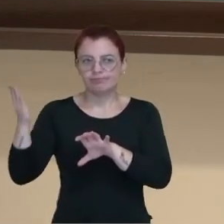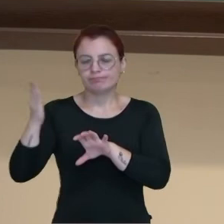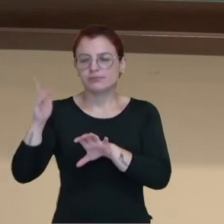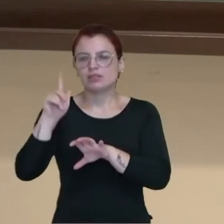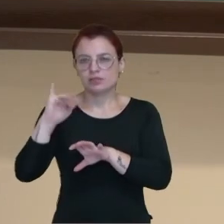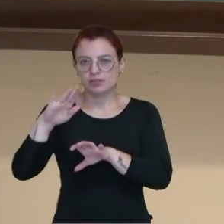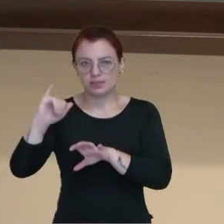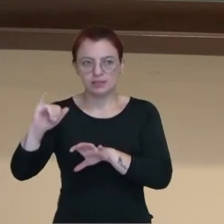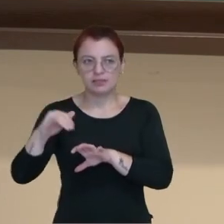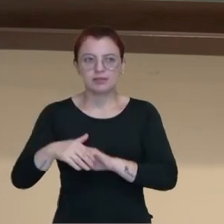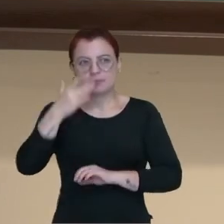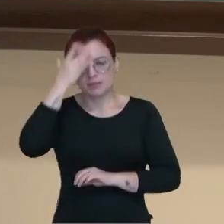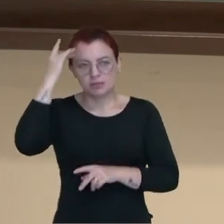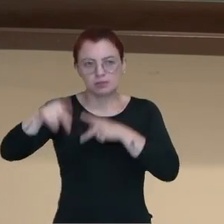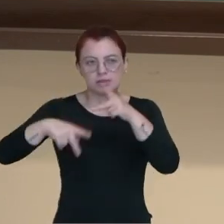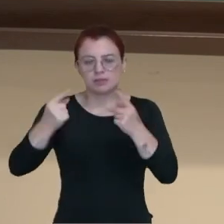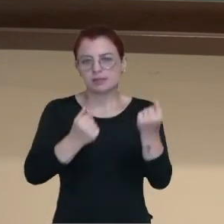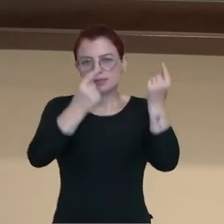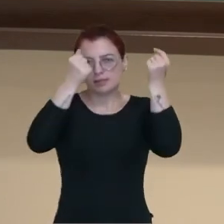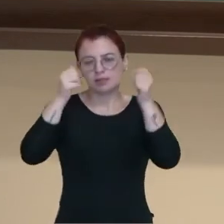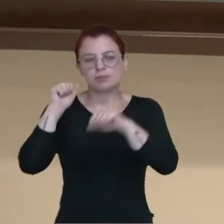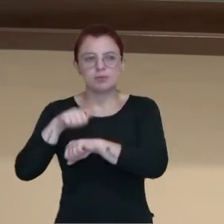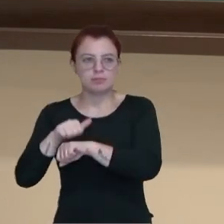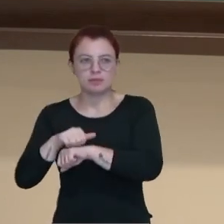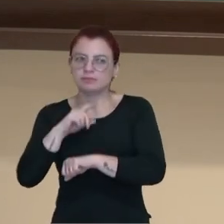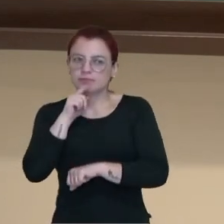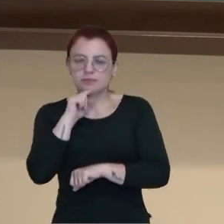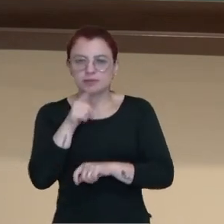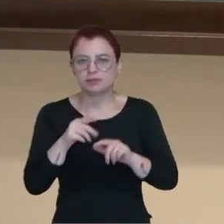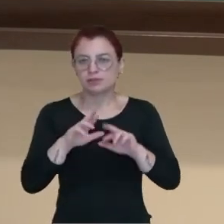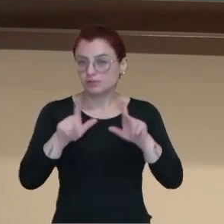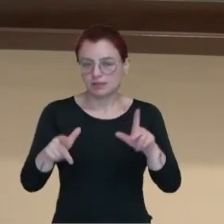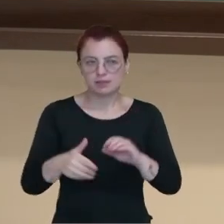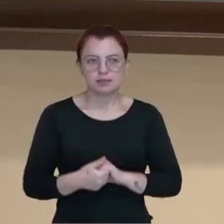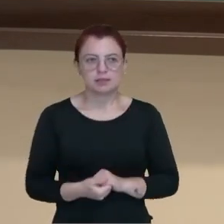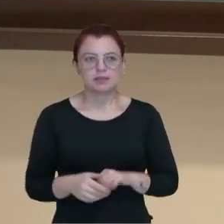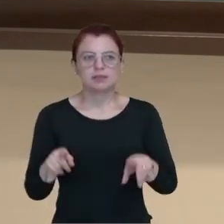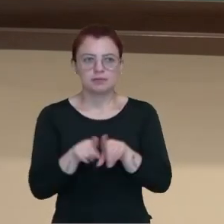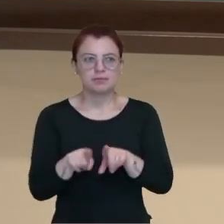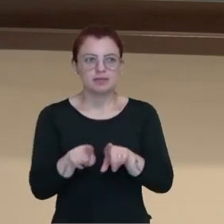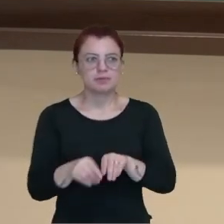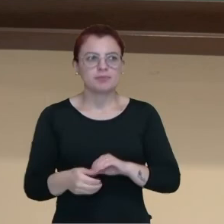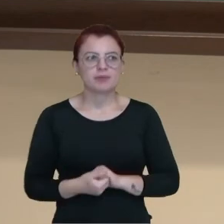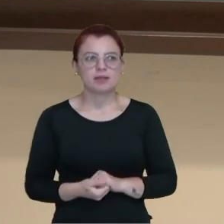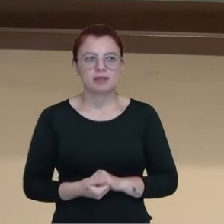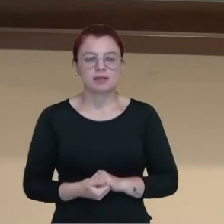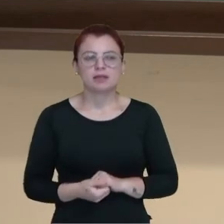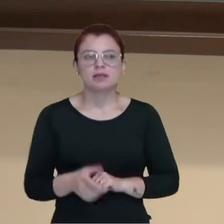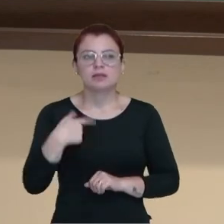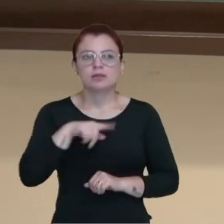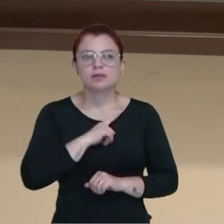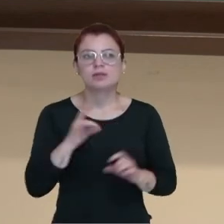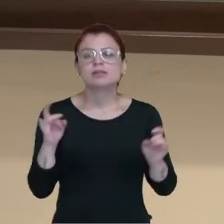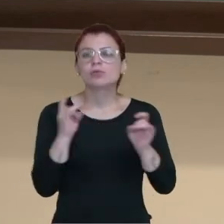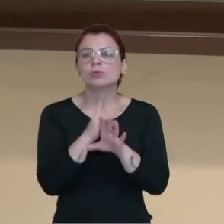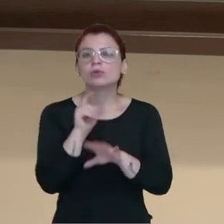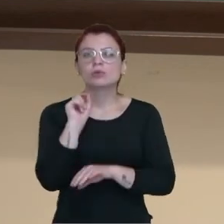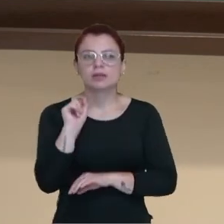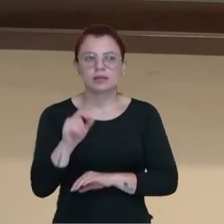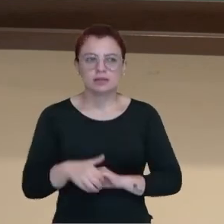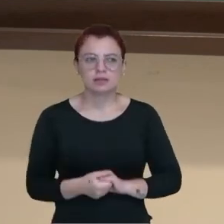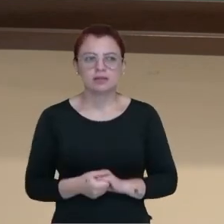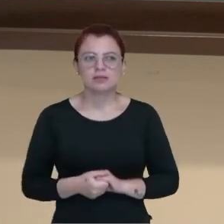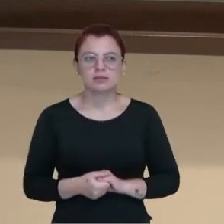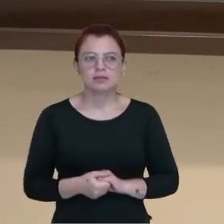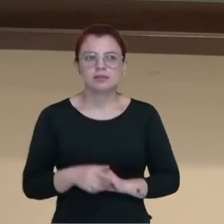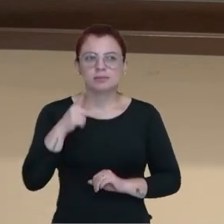diferença da renda entre a população mais rica e a mais pobre, que ficou praticamente a mesma. Então a gente pode concluir, pessoal, podemos concluir